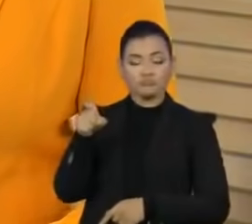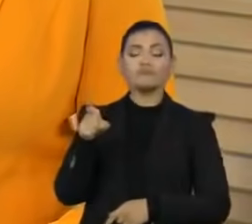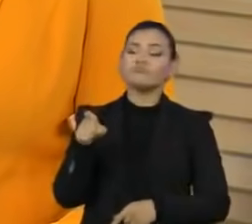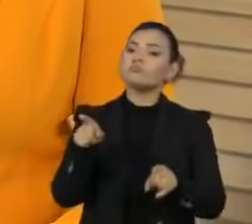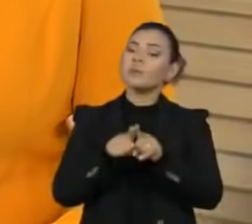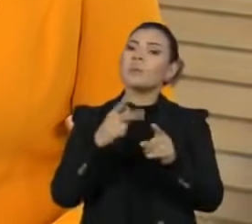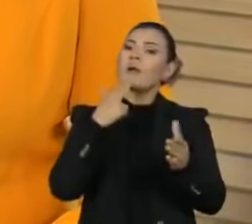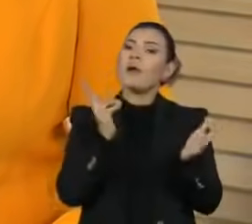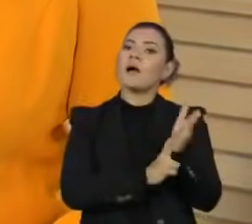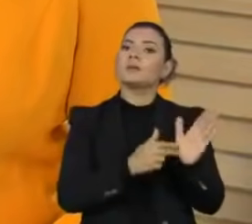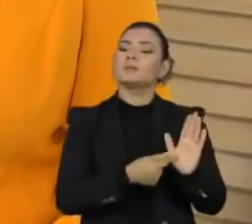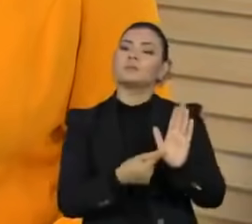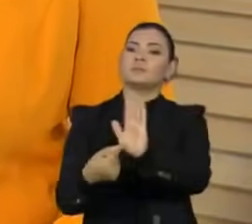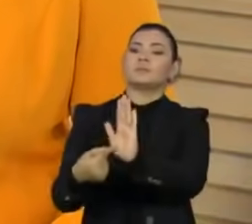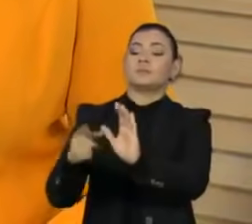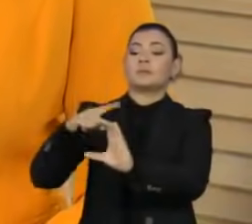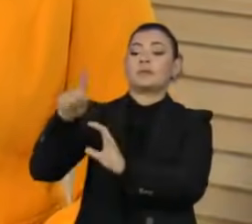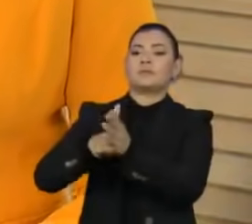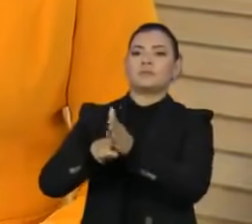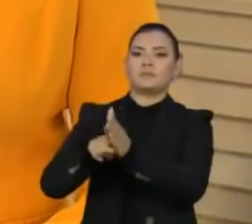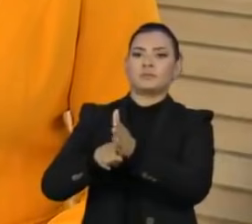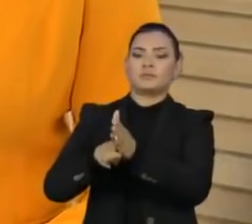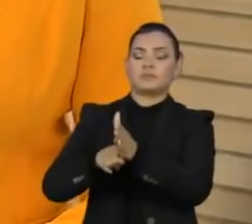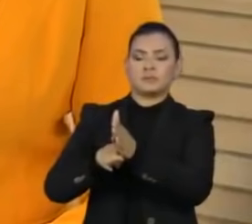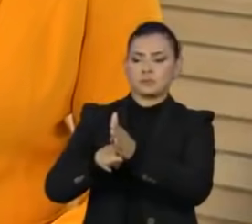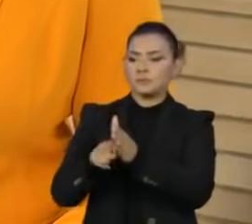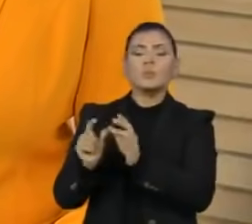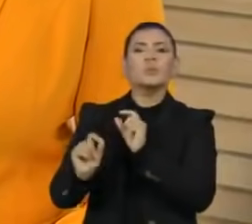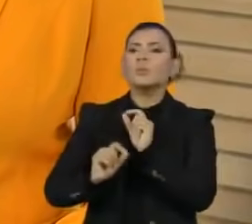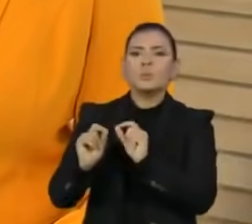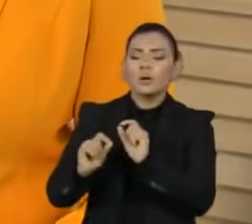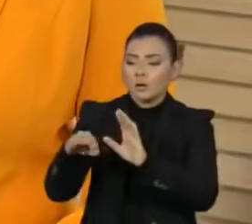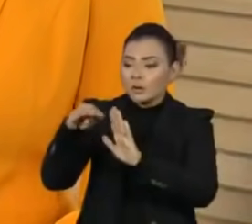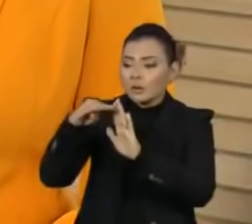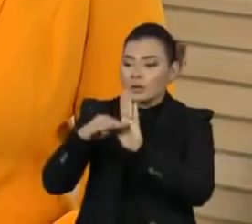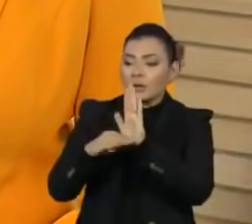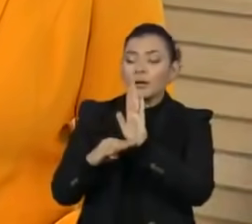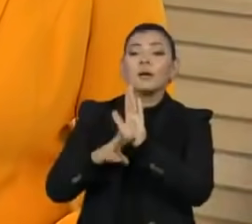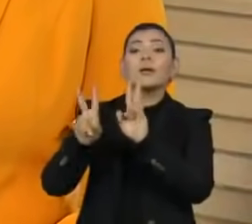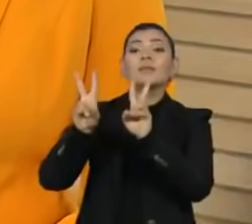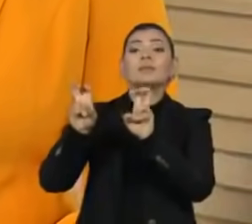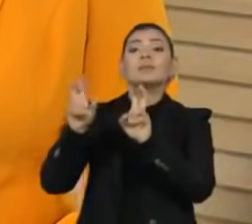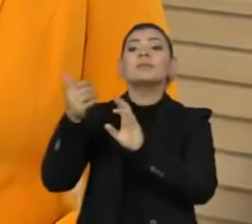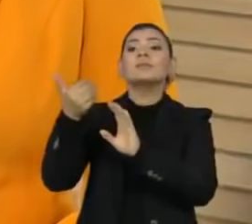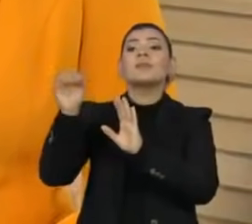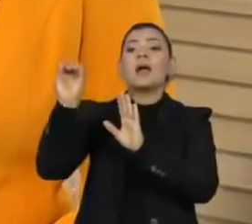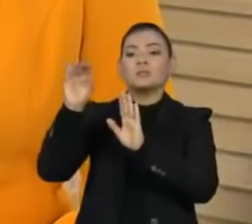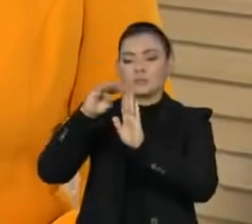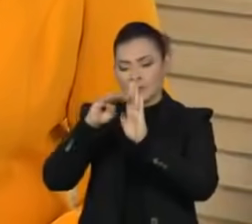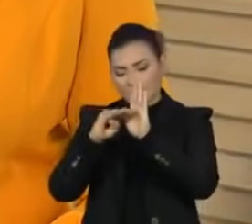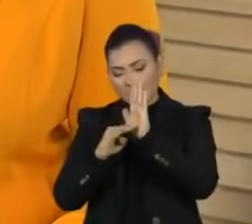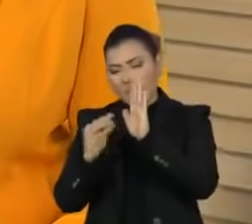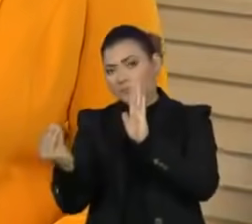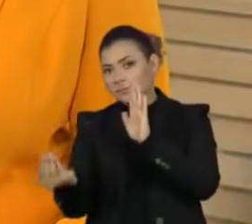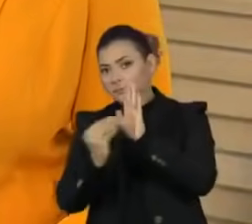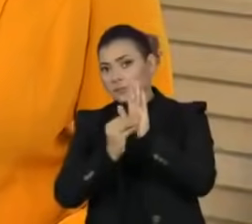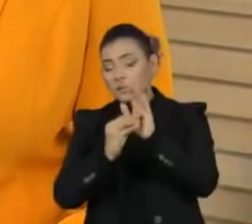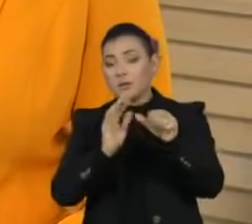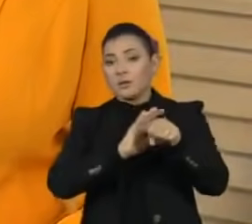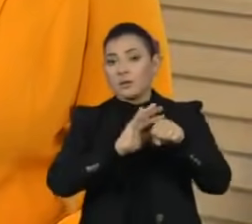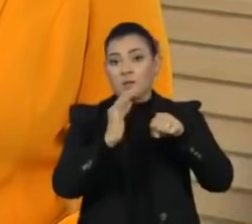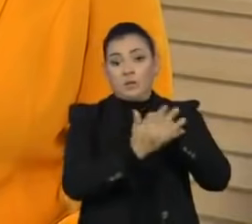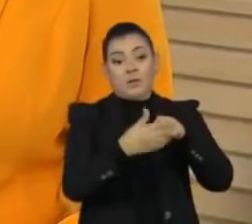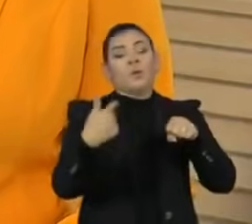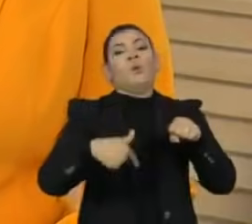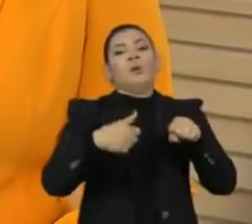enviaram Uma Carta à revista científica Alan ser onde listam 10 motivos científicos que apontam que o novo